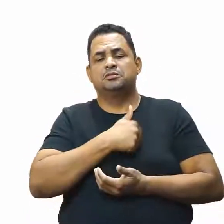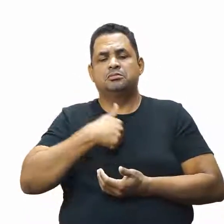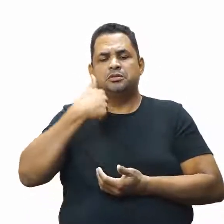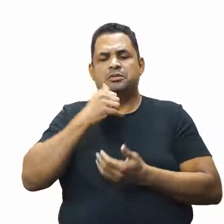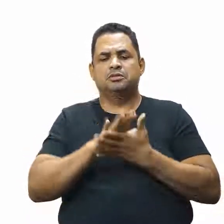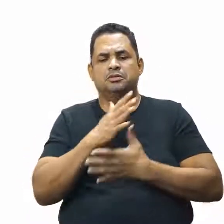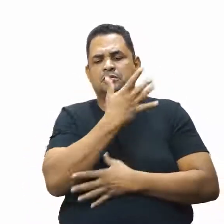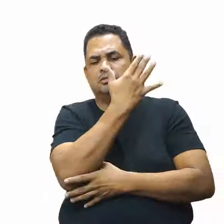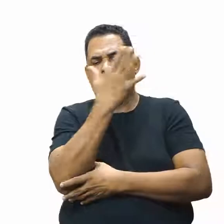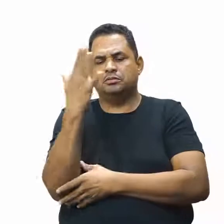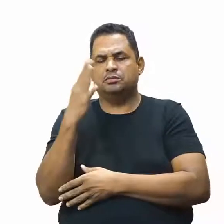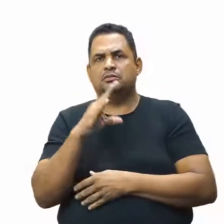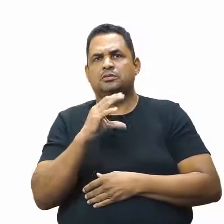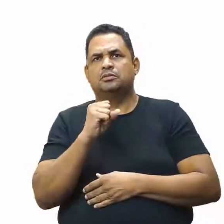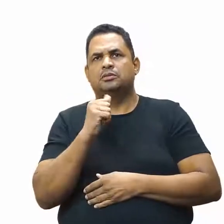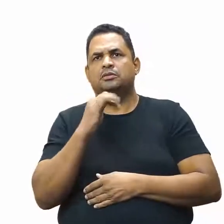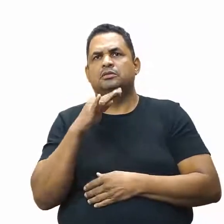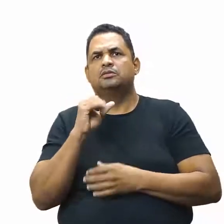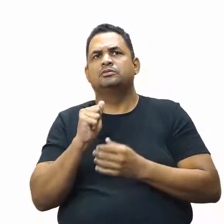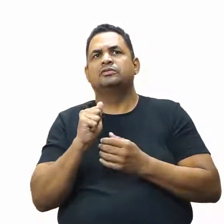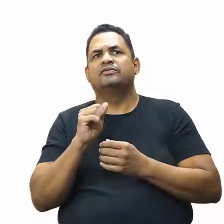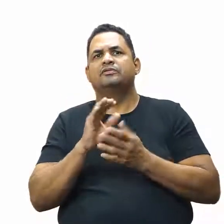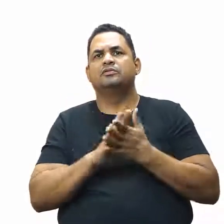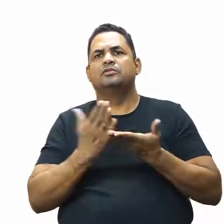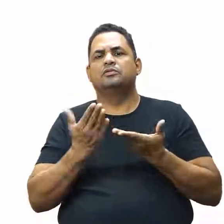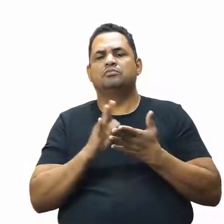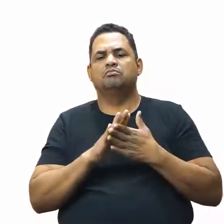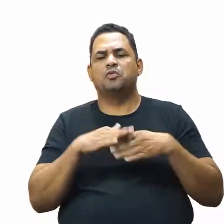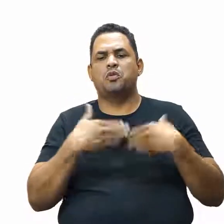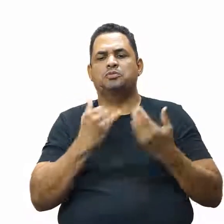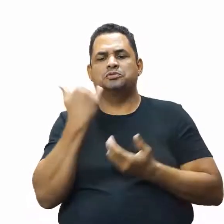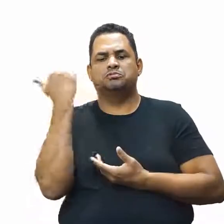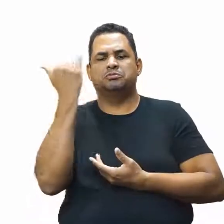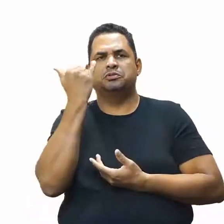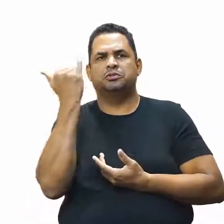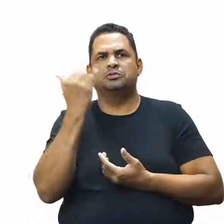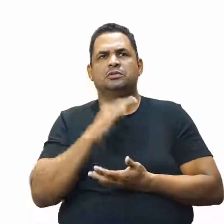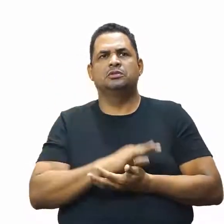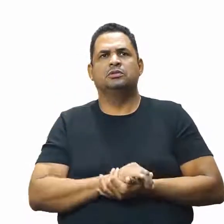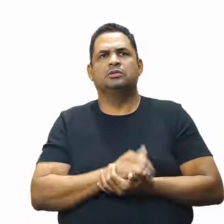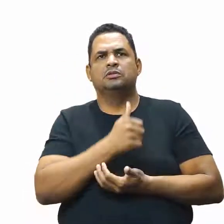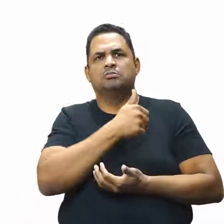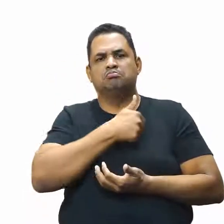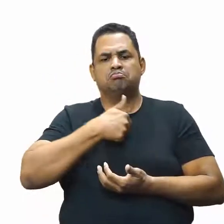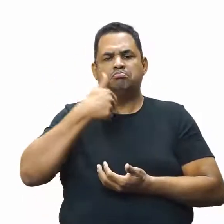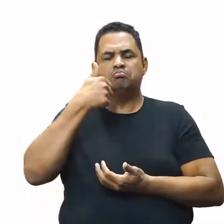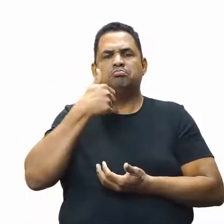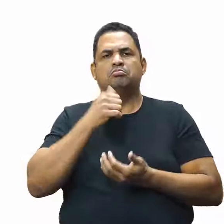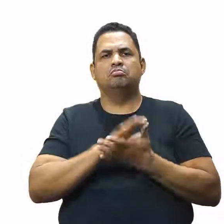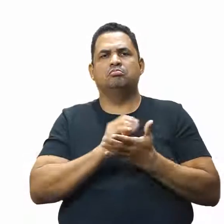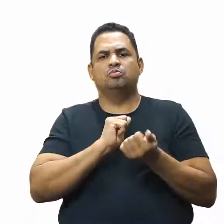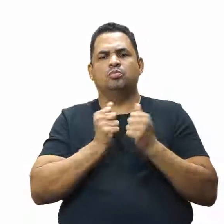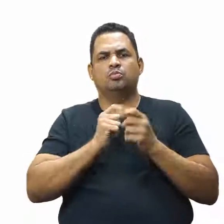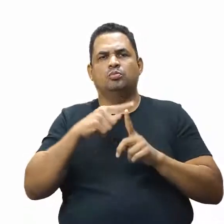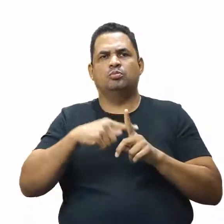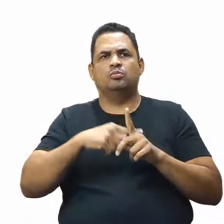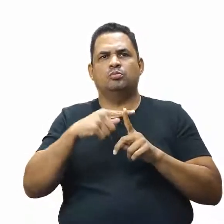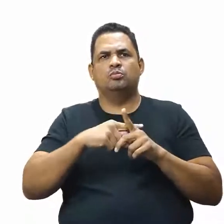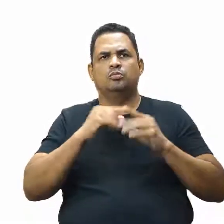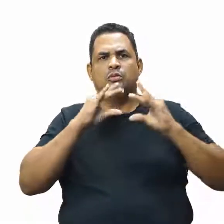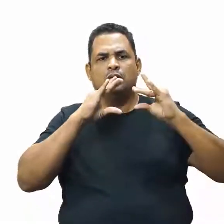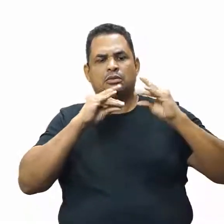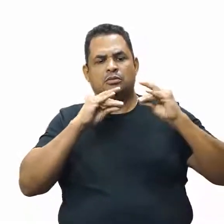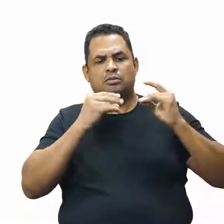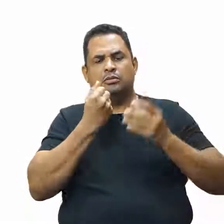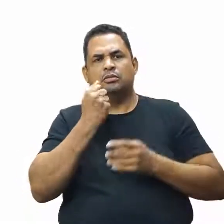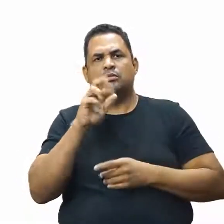benefícios ambientais dos SAFs, o que podemos destacar? Ora, podemos destacar o melhor controle da temperatura, da umidade